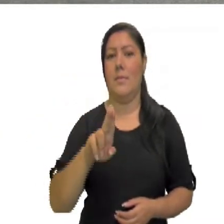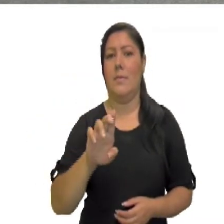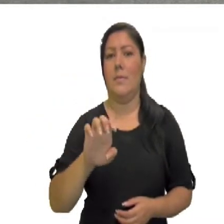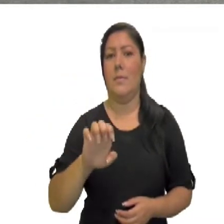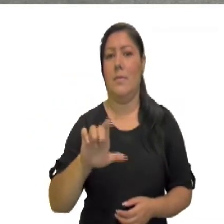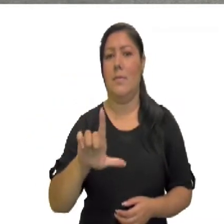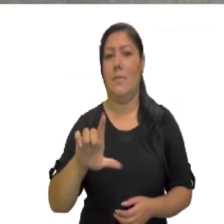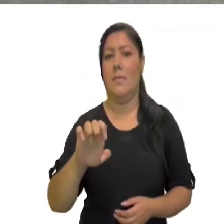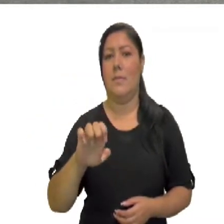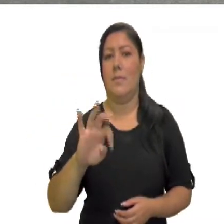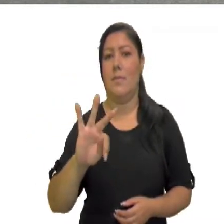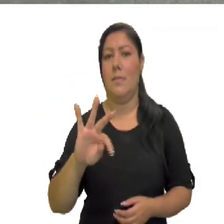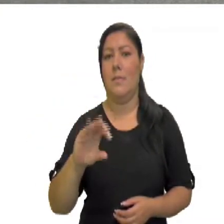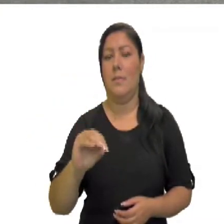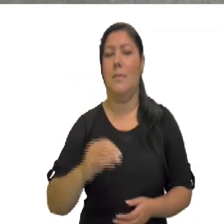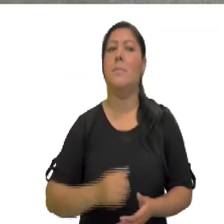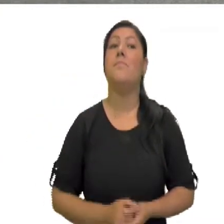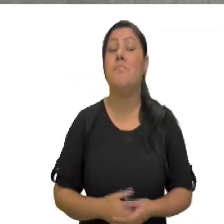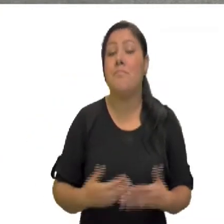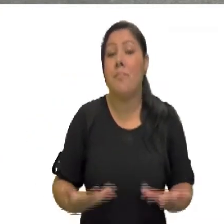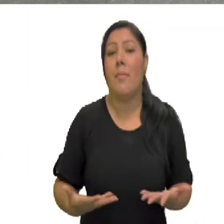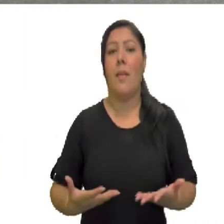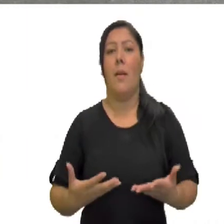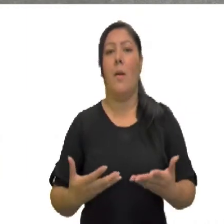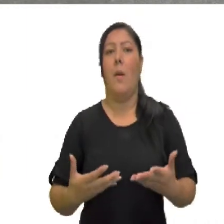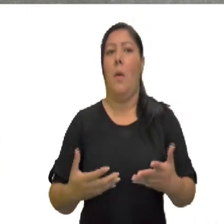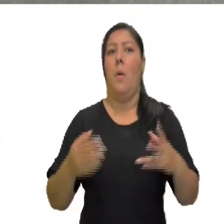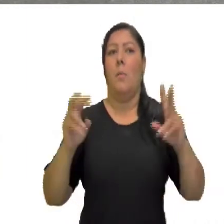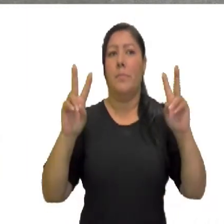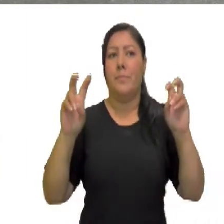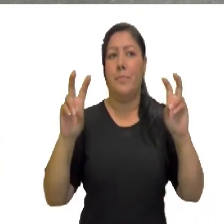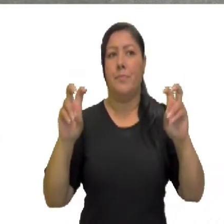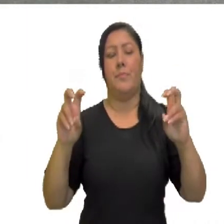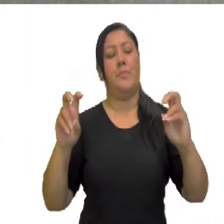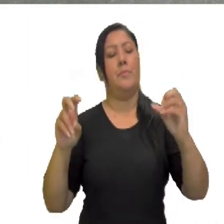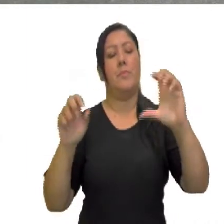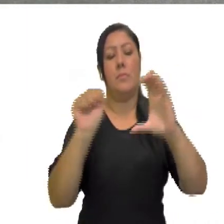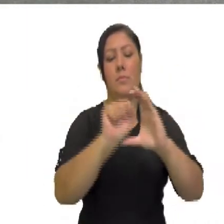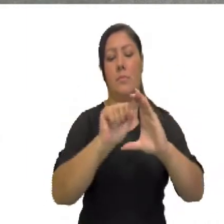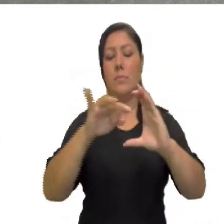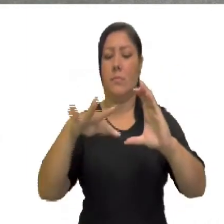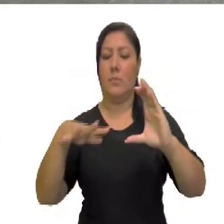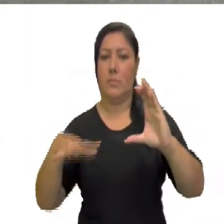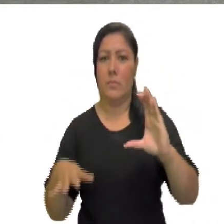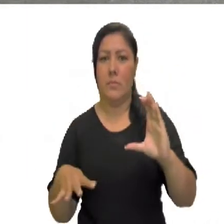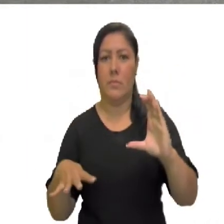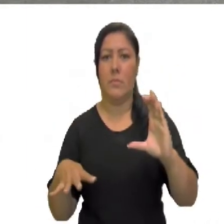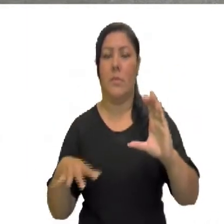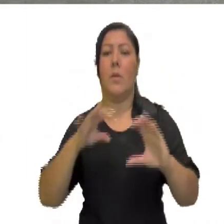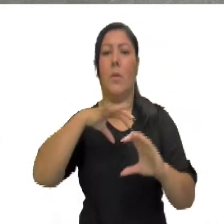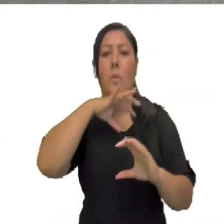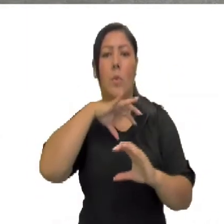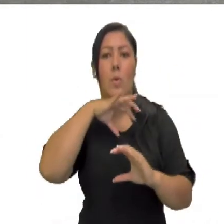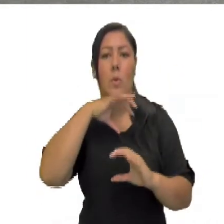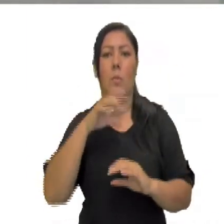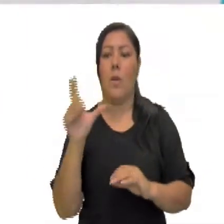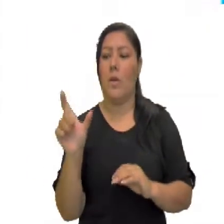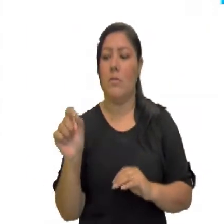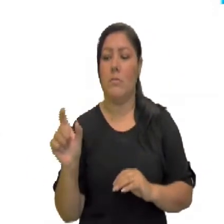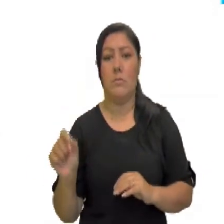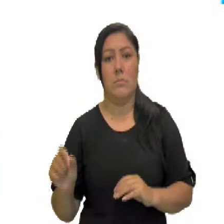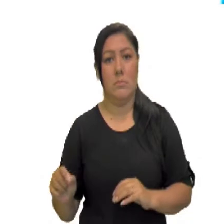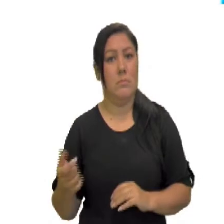características dos animais invertebrados. Bom, vamos lá pensar nisso